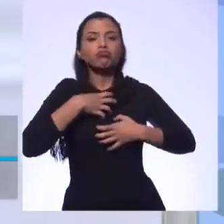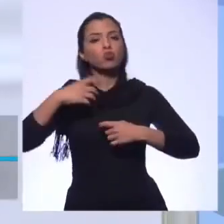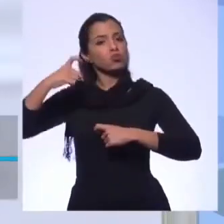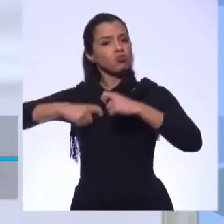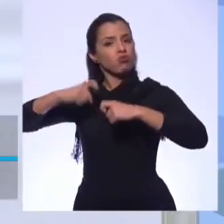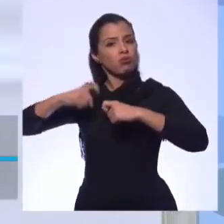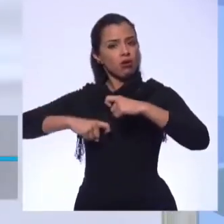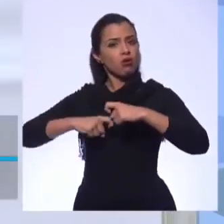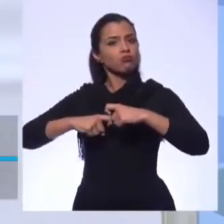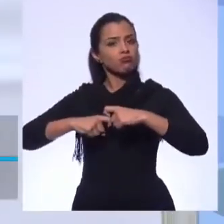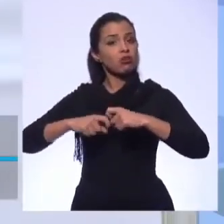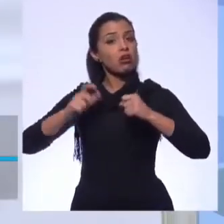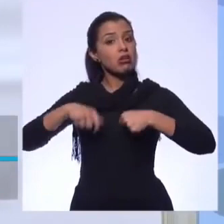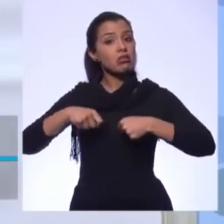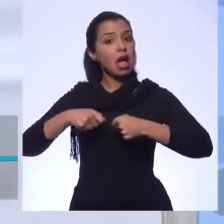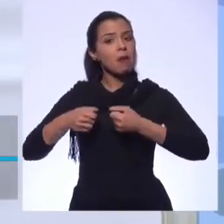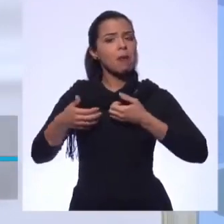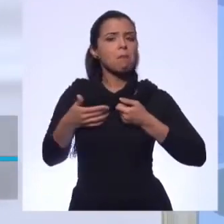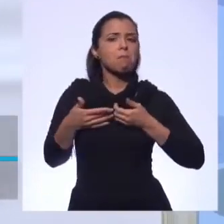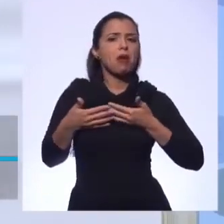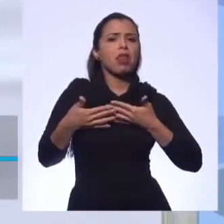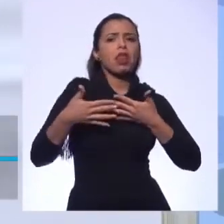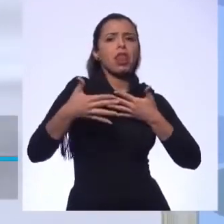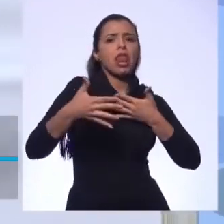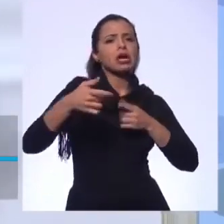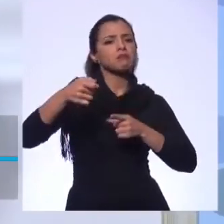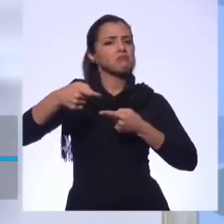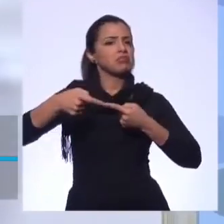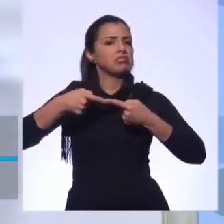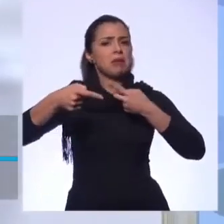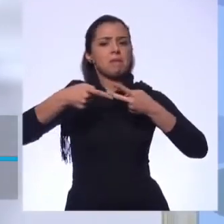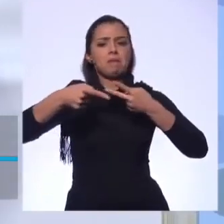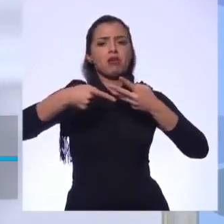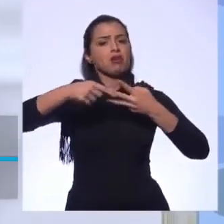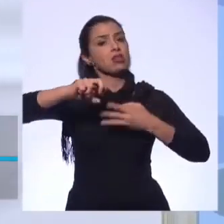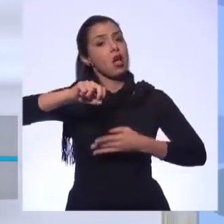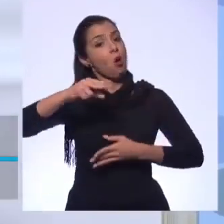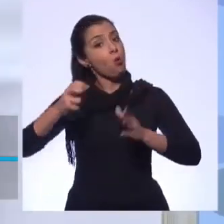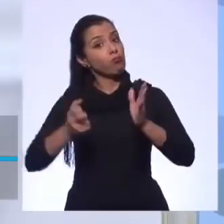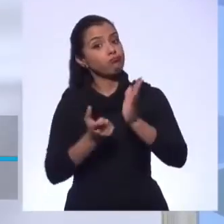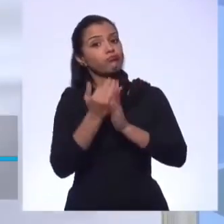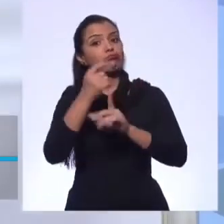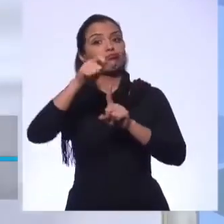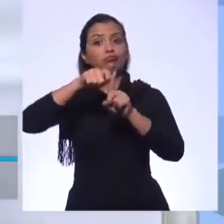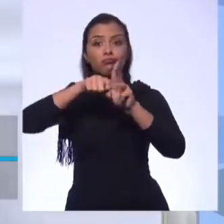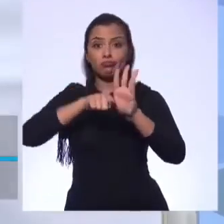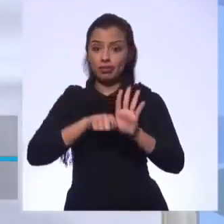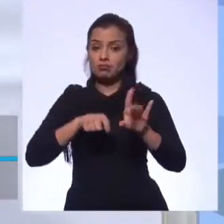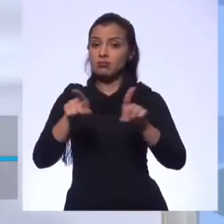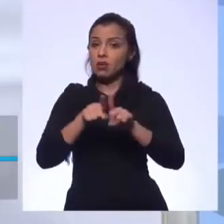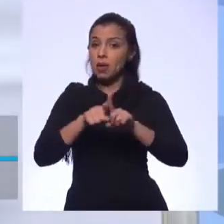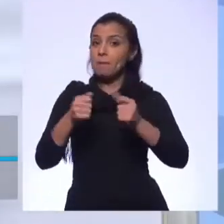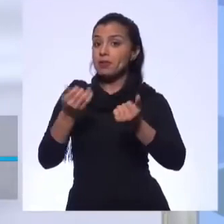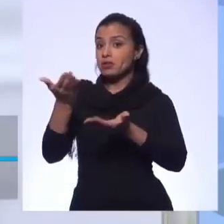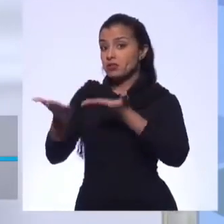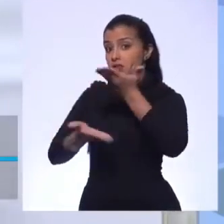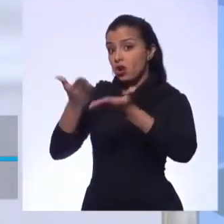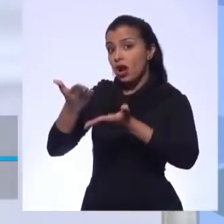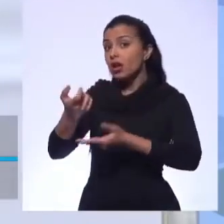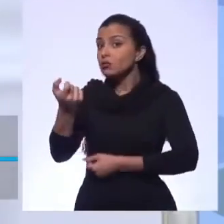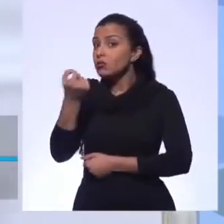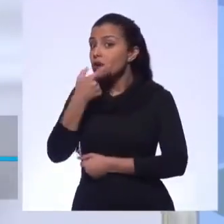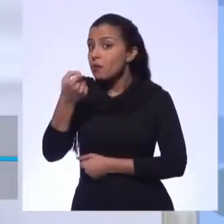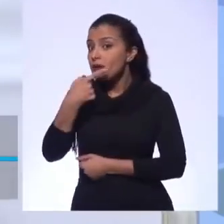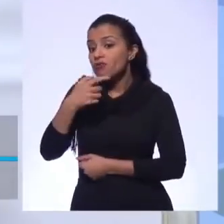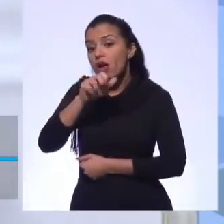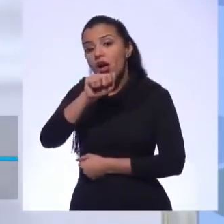ó, durar semanas e até meses, se não houver tratamento, tá? Com antibiótico de 1 a 2 semanas. Ó, lembra que eu falei